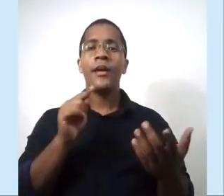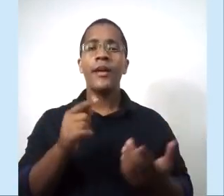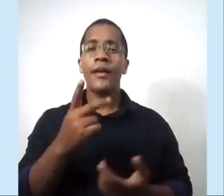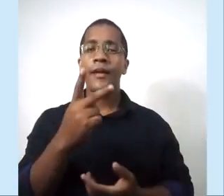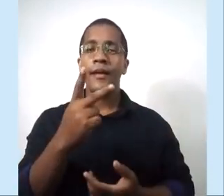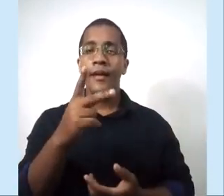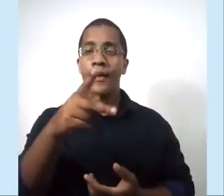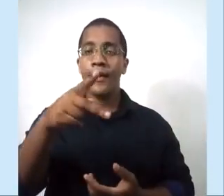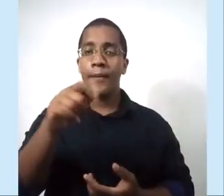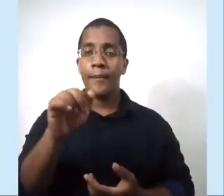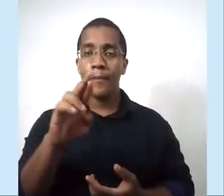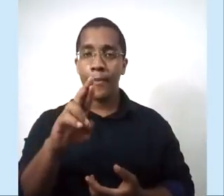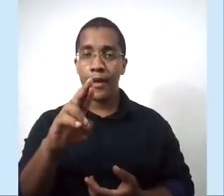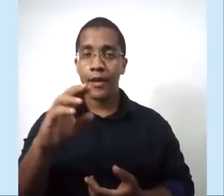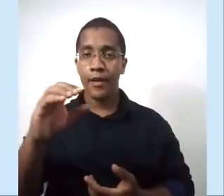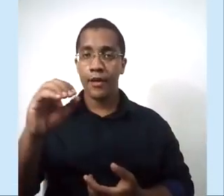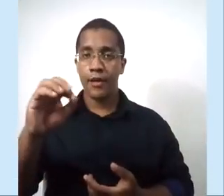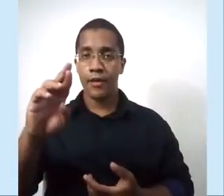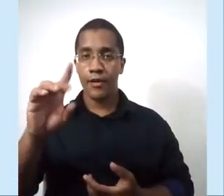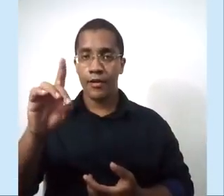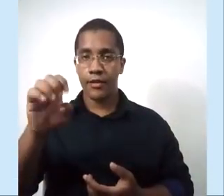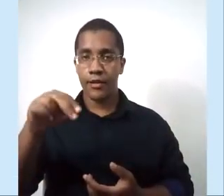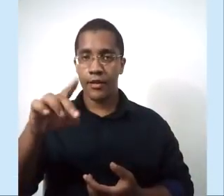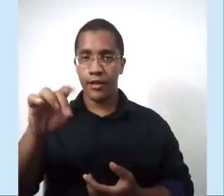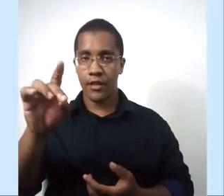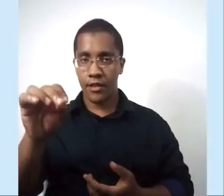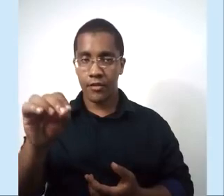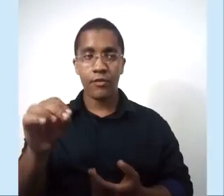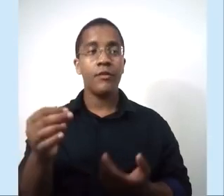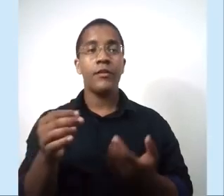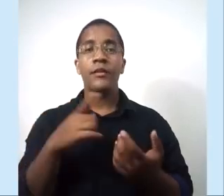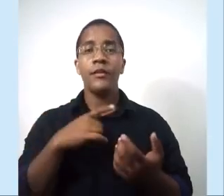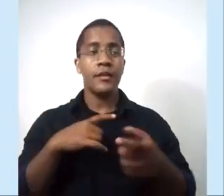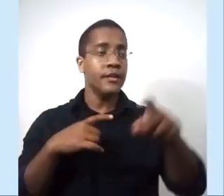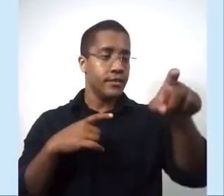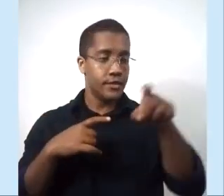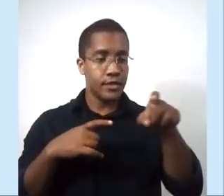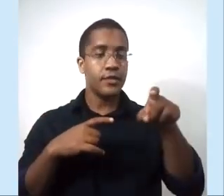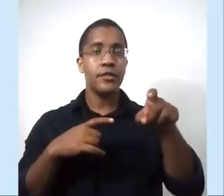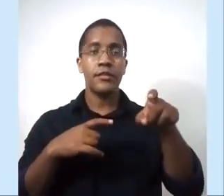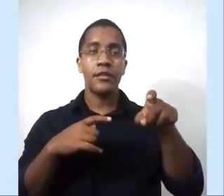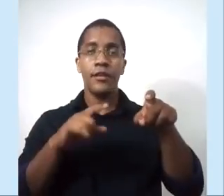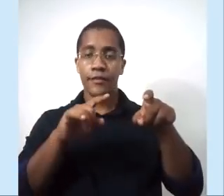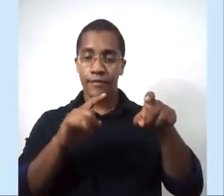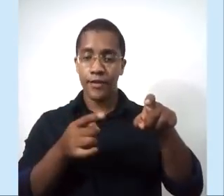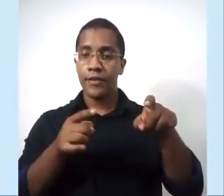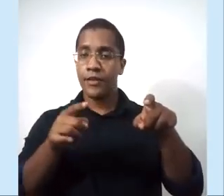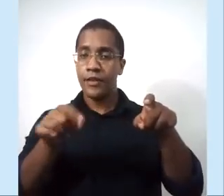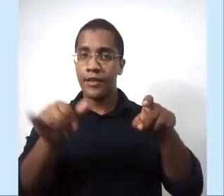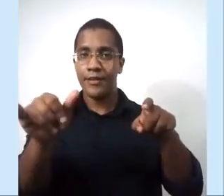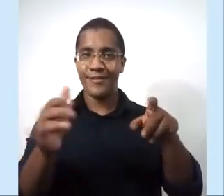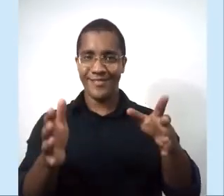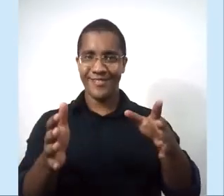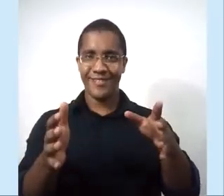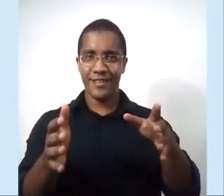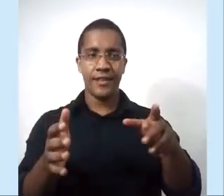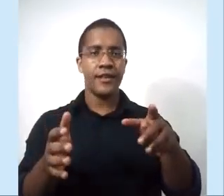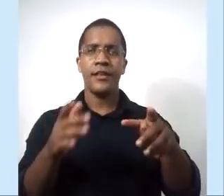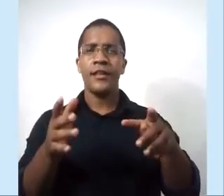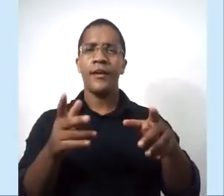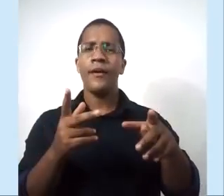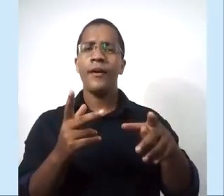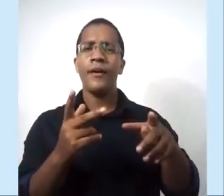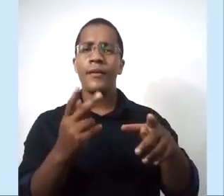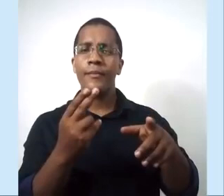par ordenado que representa assim, x e vírgula, vírgula e ponto y. Então, esse é um par ordenado